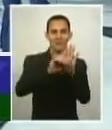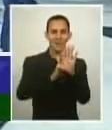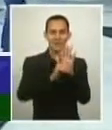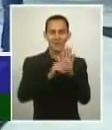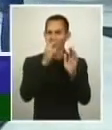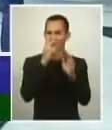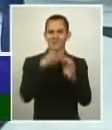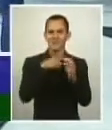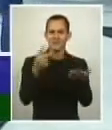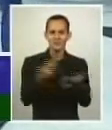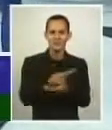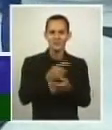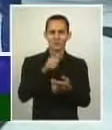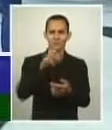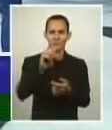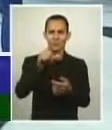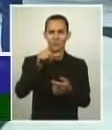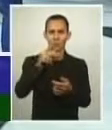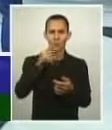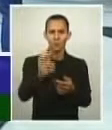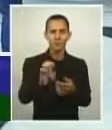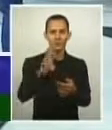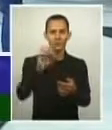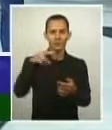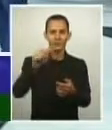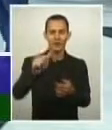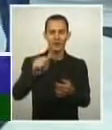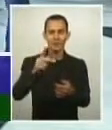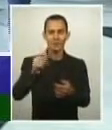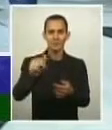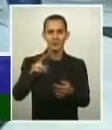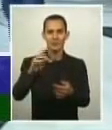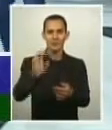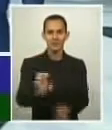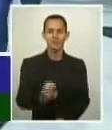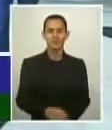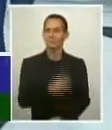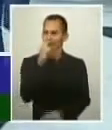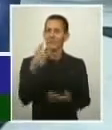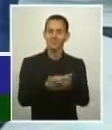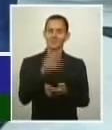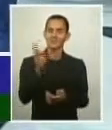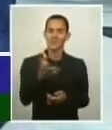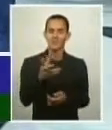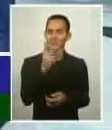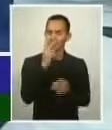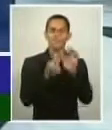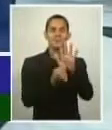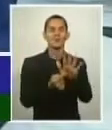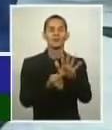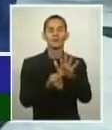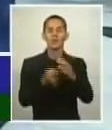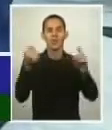acho que já viu ocorrido o golpe de Luís Bonaparte se eu não me engano me mostra com